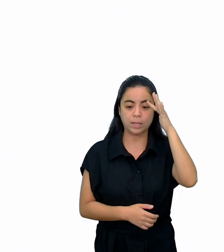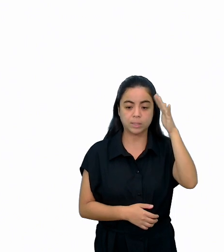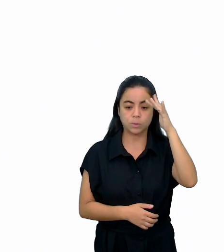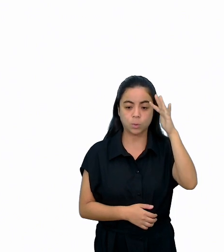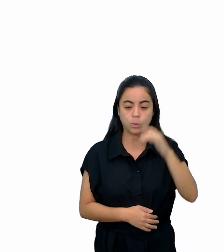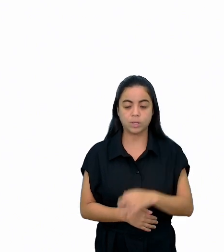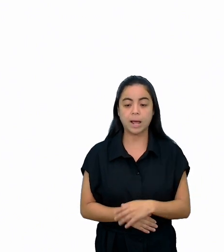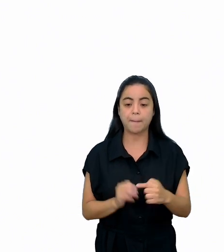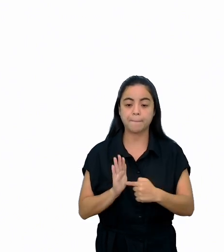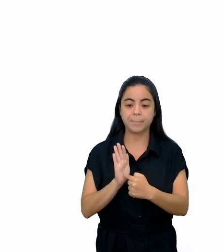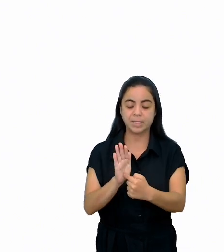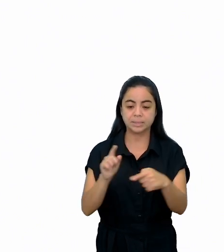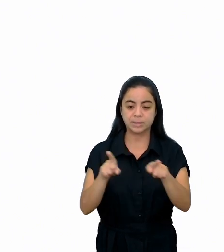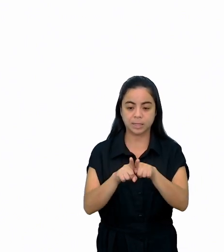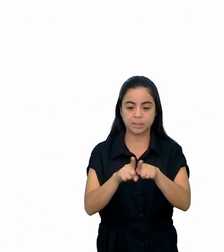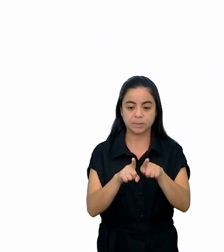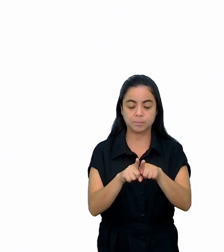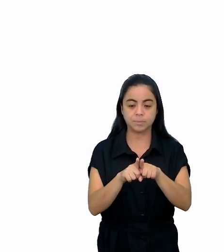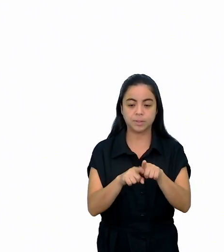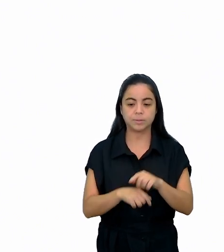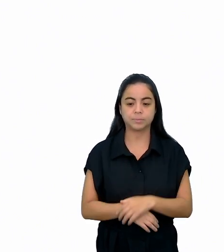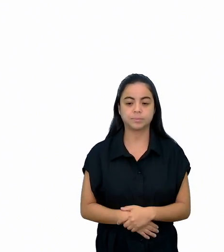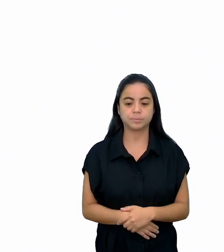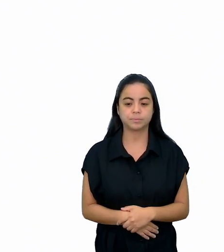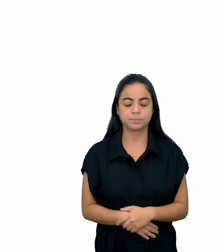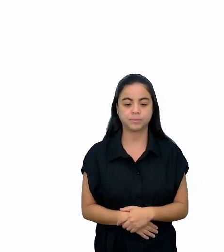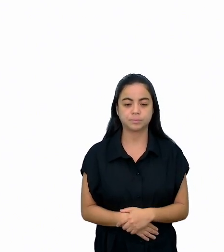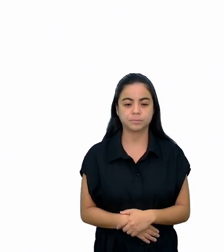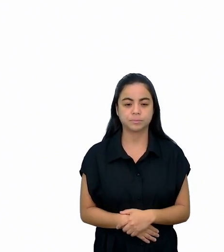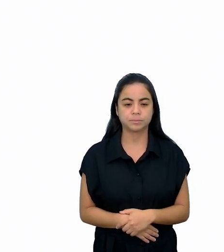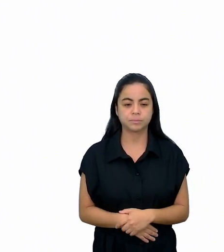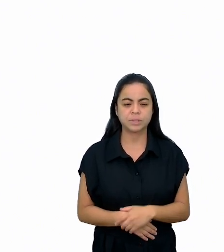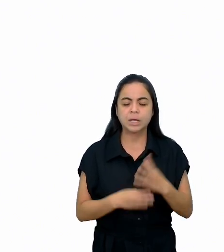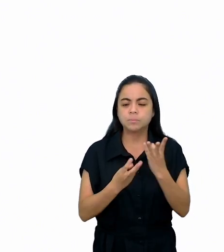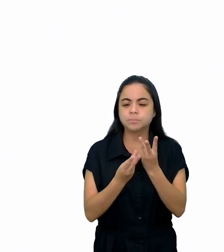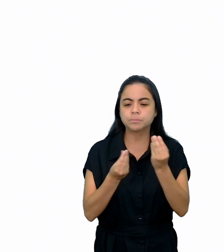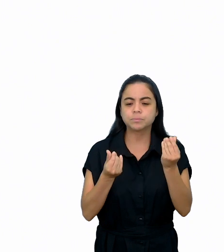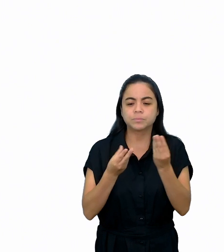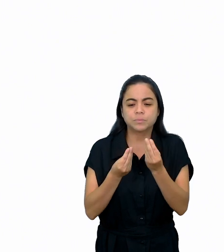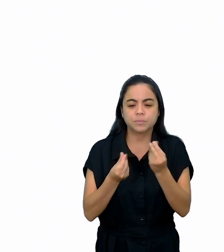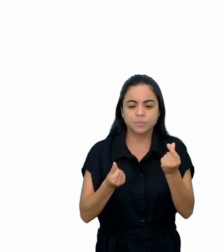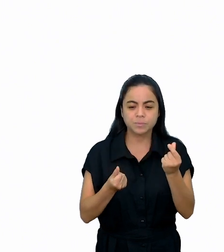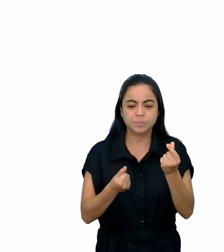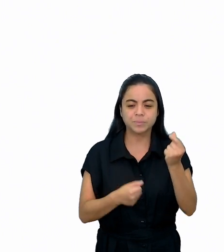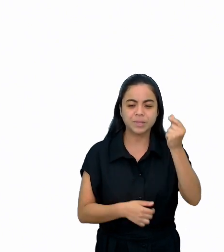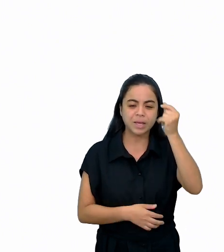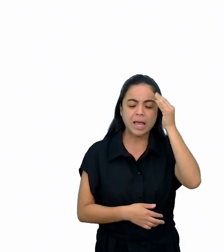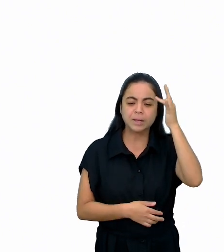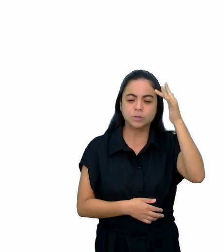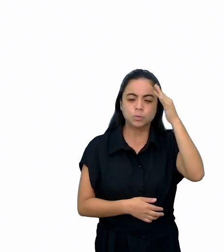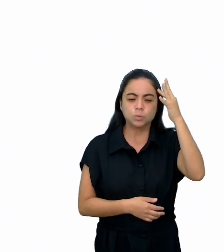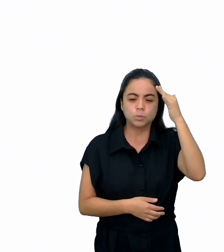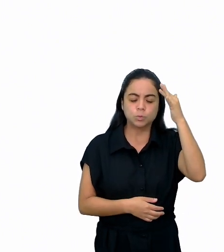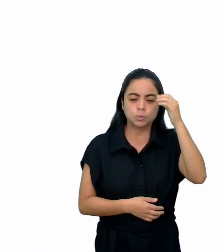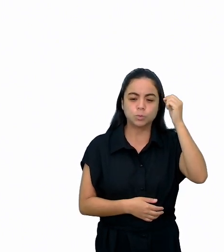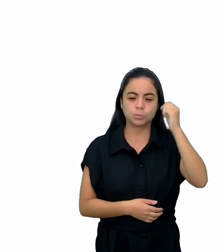vai apresentar aí para vocês a riqueza do pensamento geométrico,